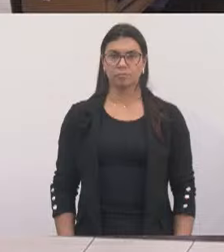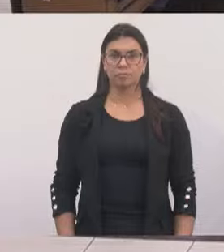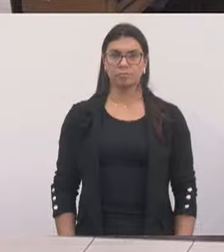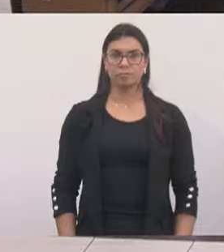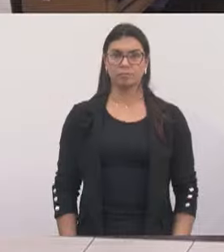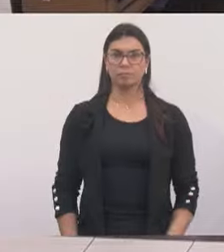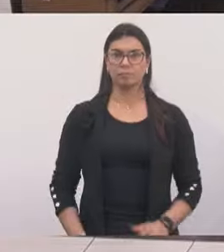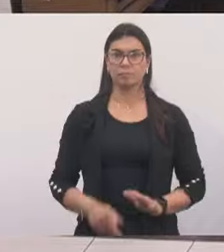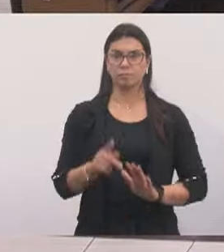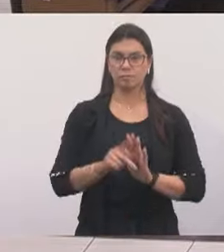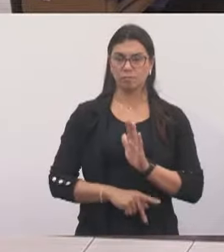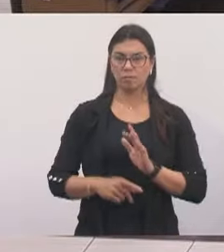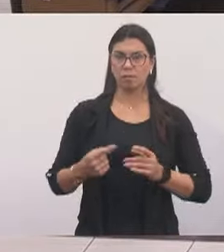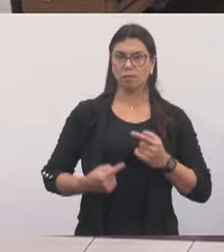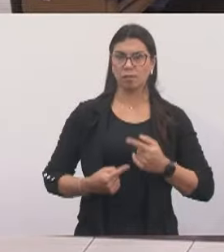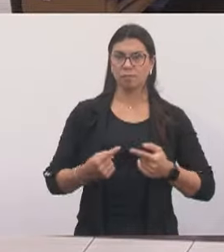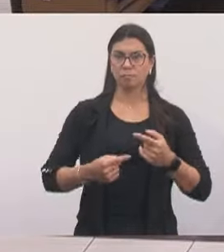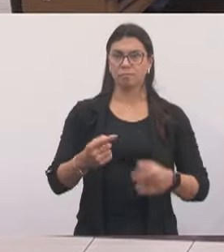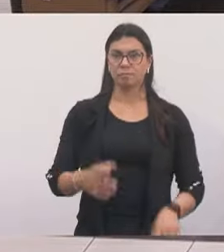Os projetos continuam em discussão.